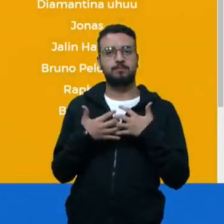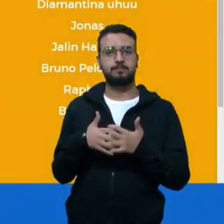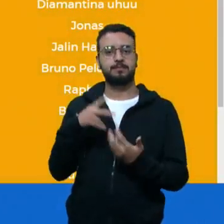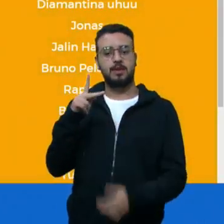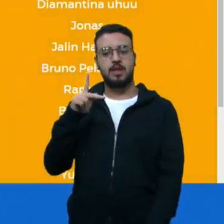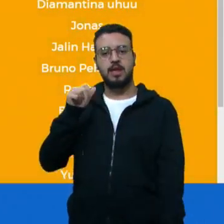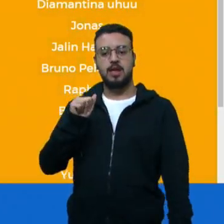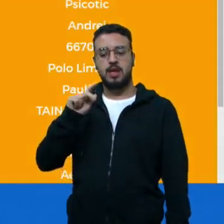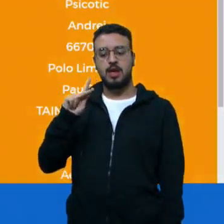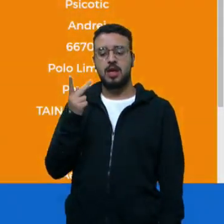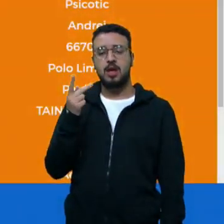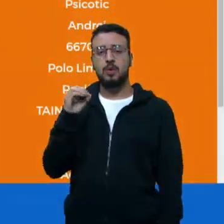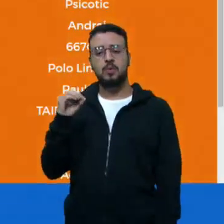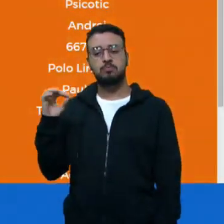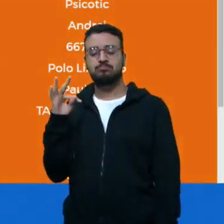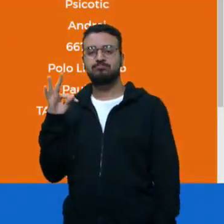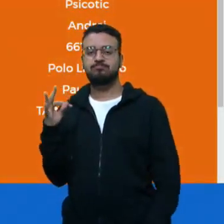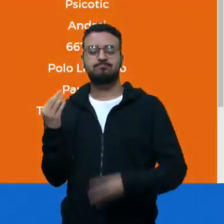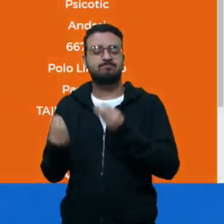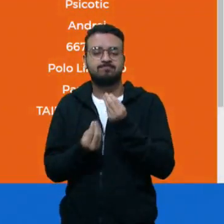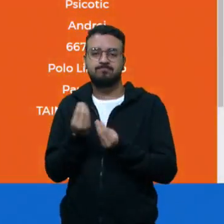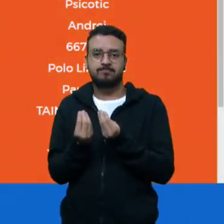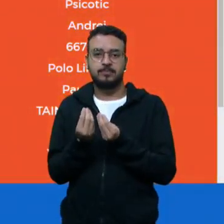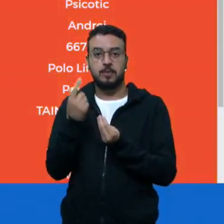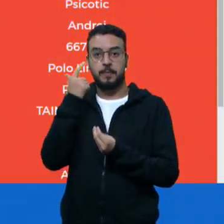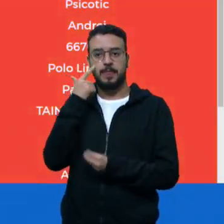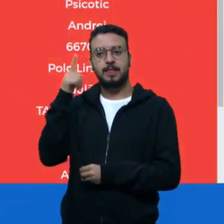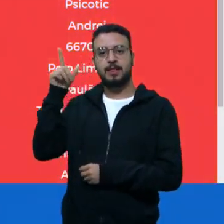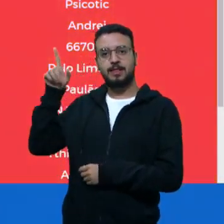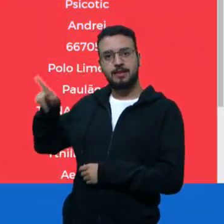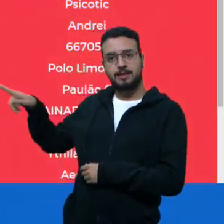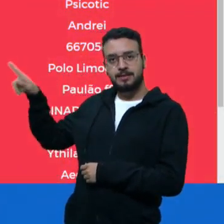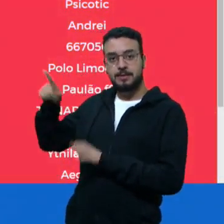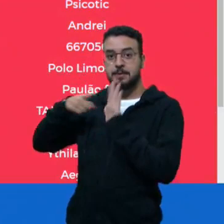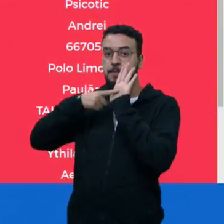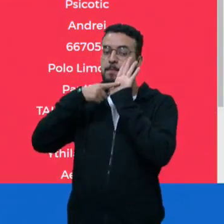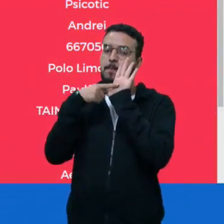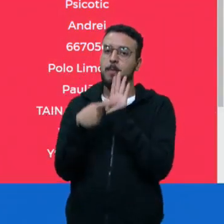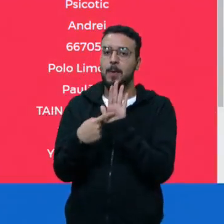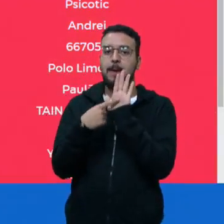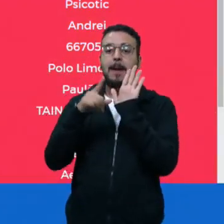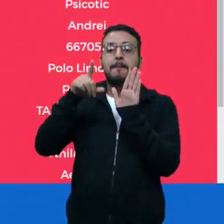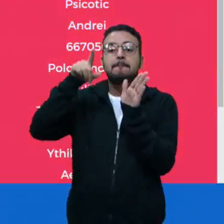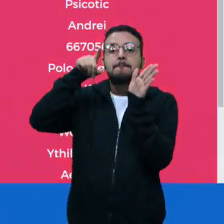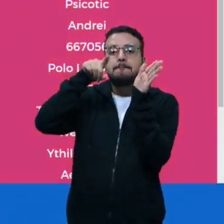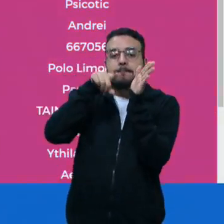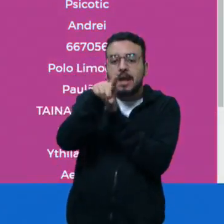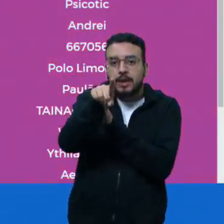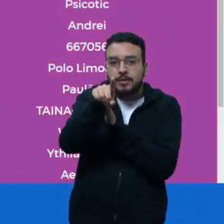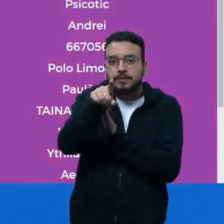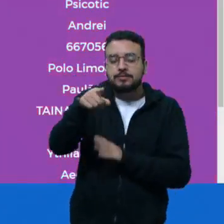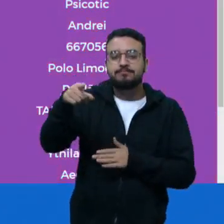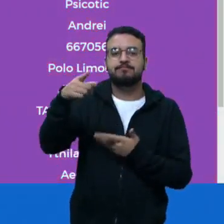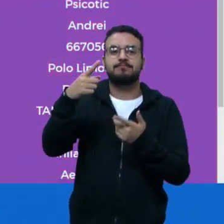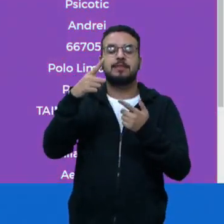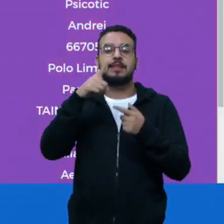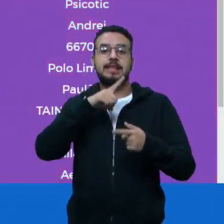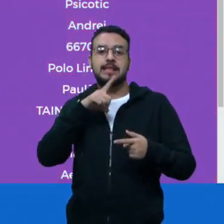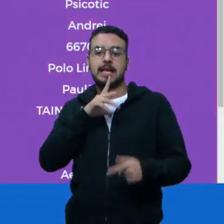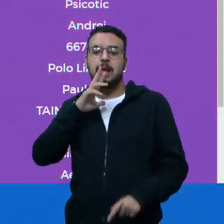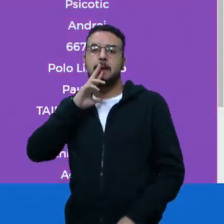No entanto, no seu celular, ou no seu tablet, ou no seu notebook, vai aparecer apenas a